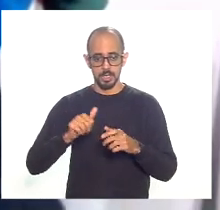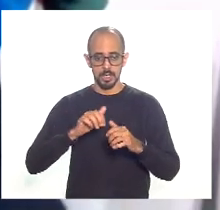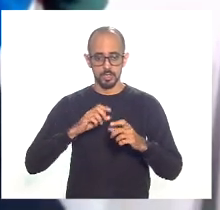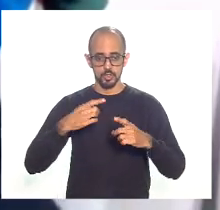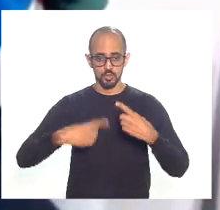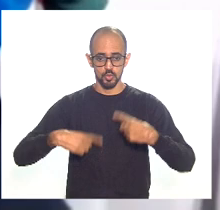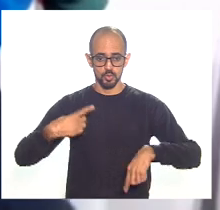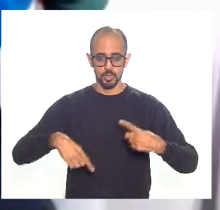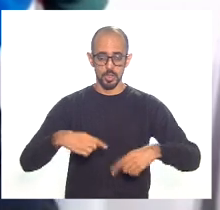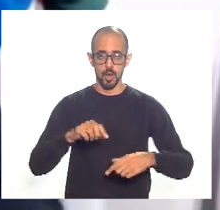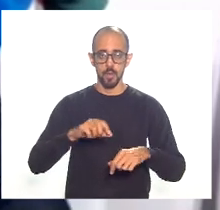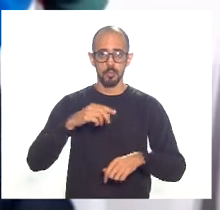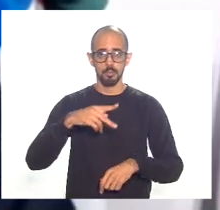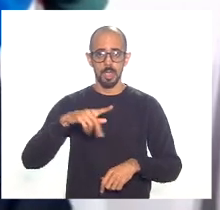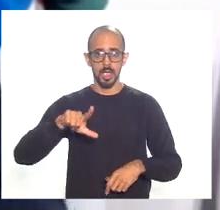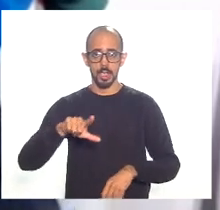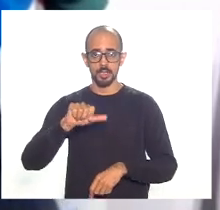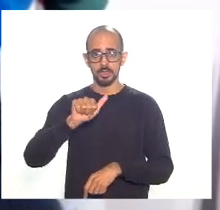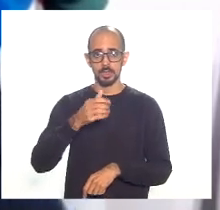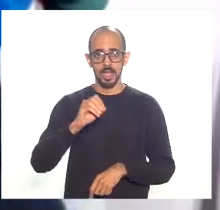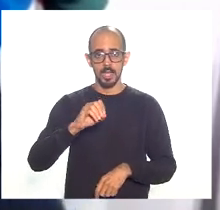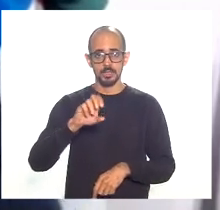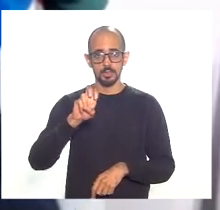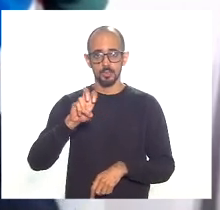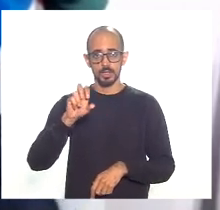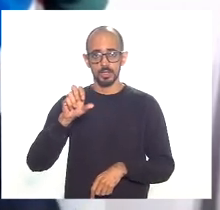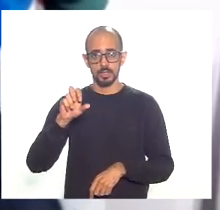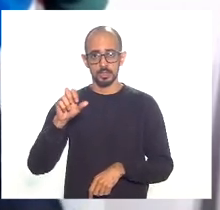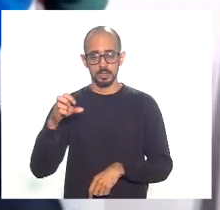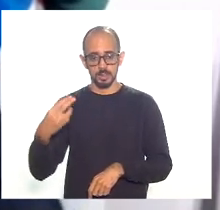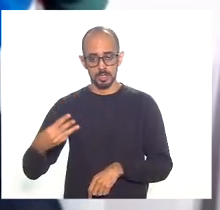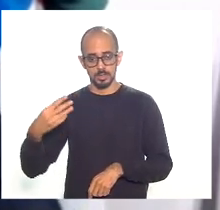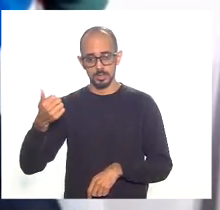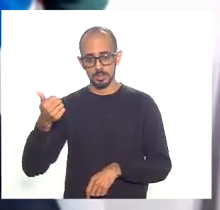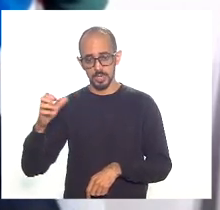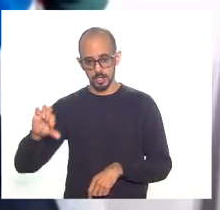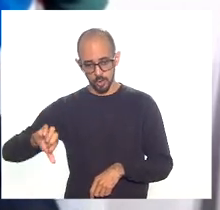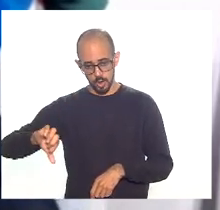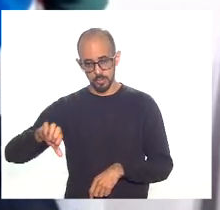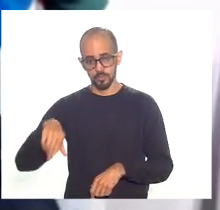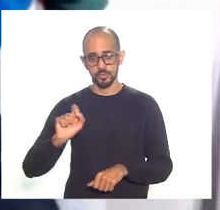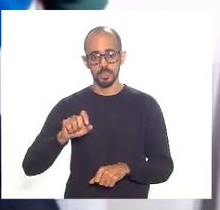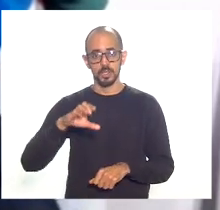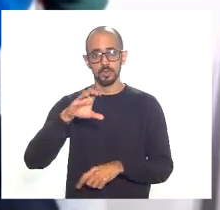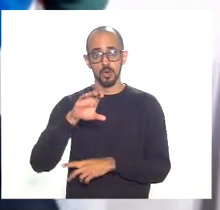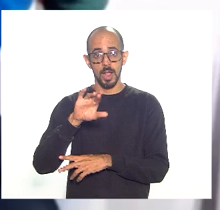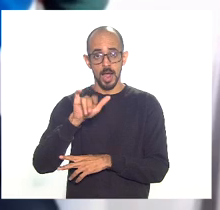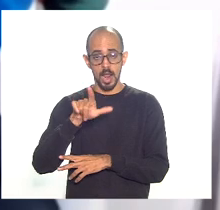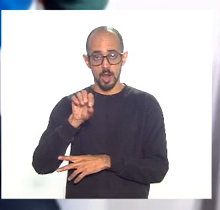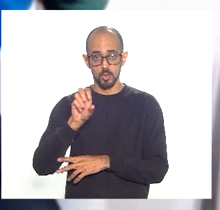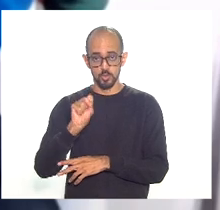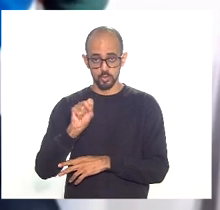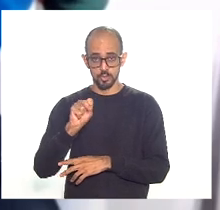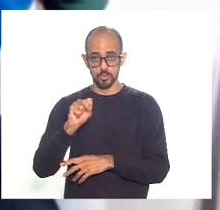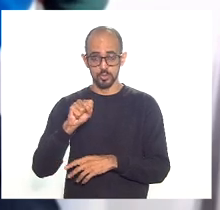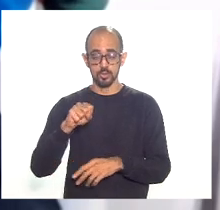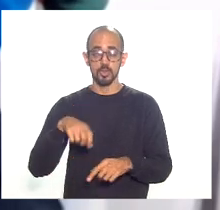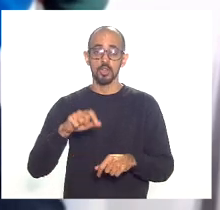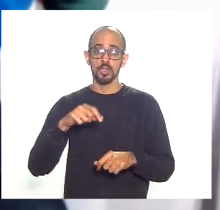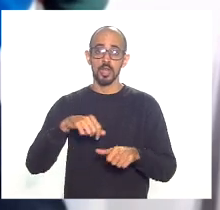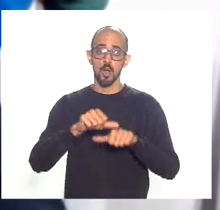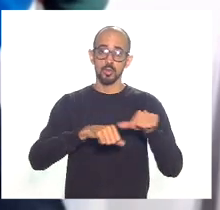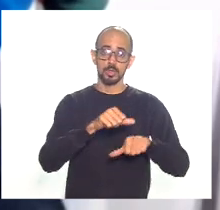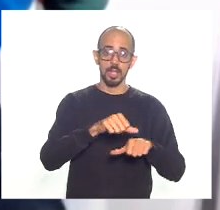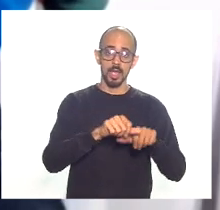lei 1053 de 19, de autoria do deputado Carlos Macedo, altera a lei número